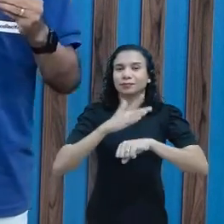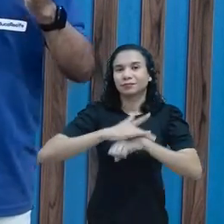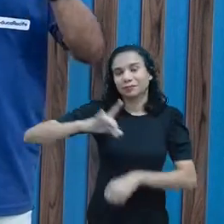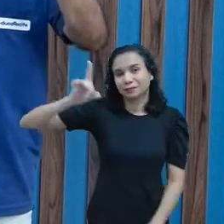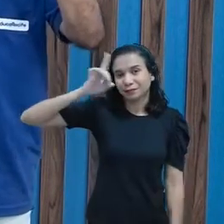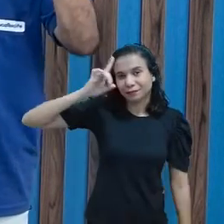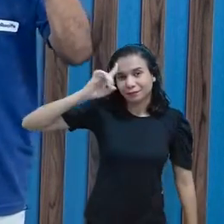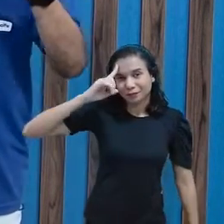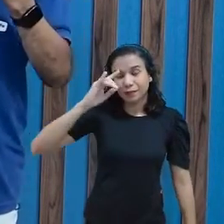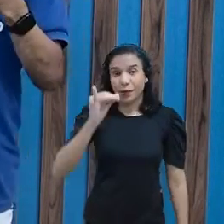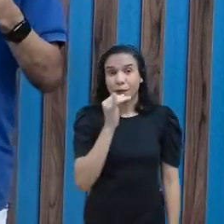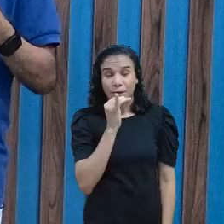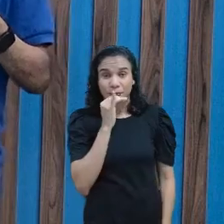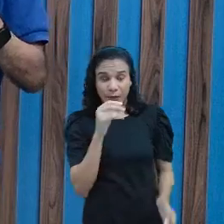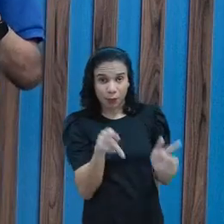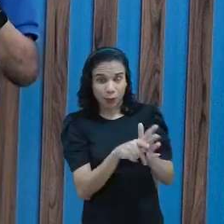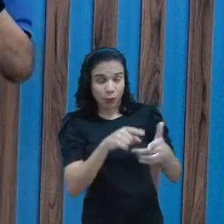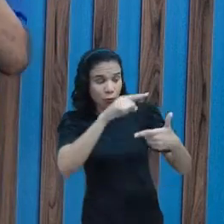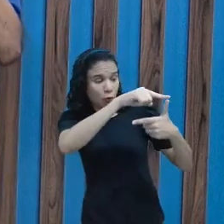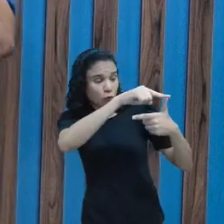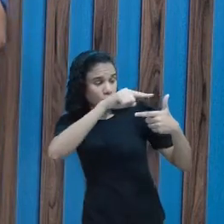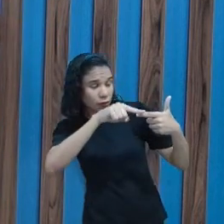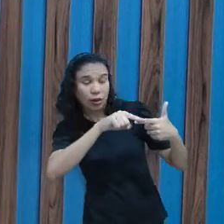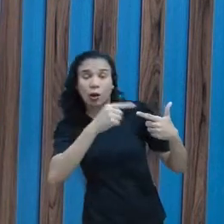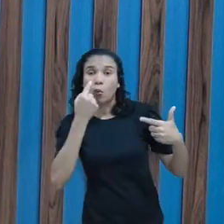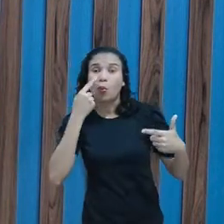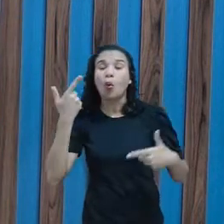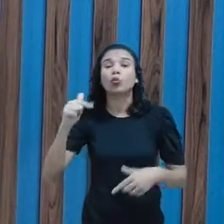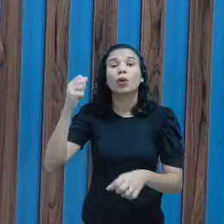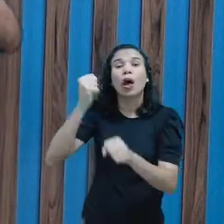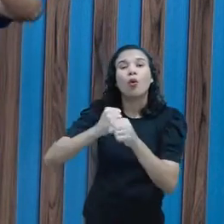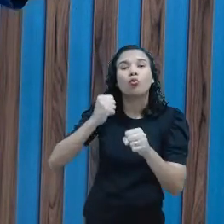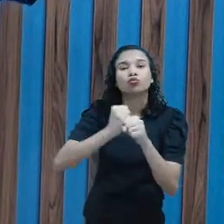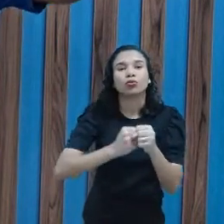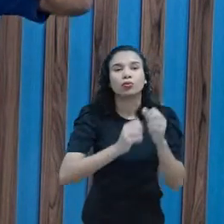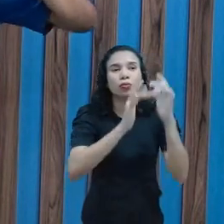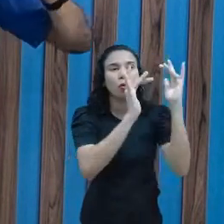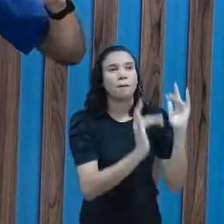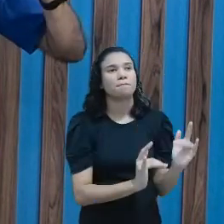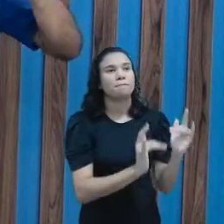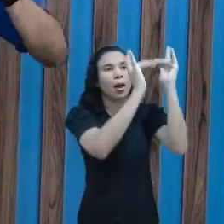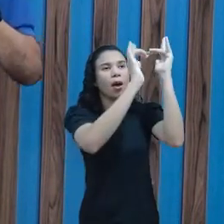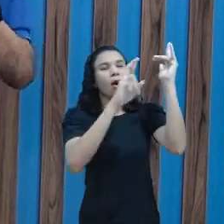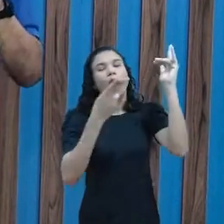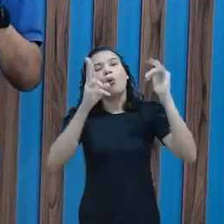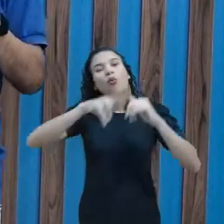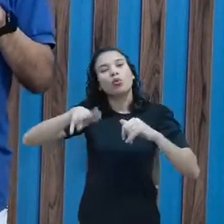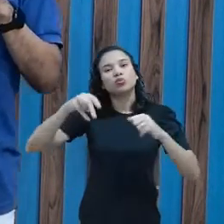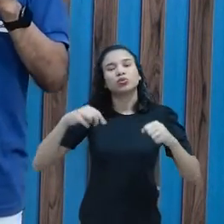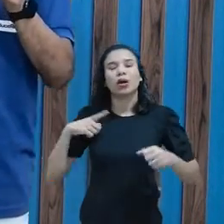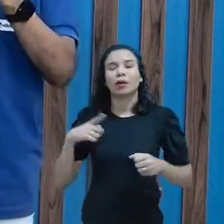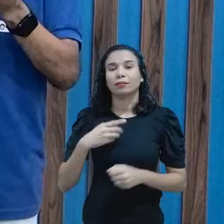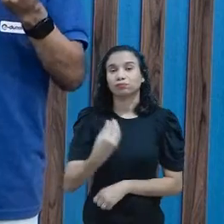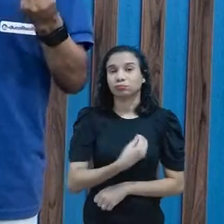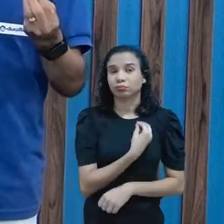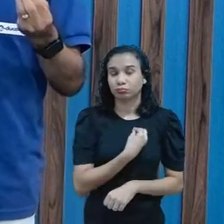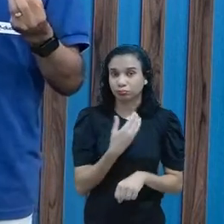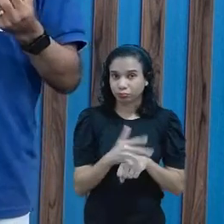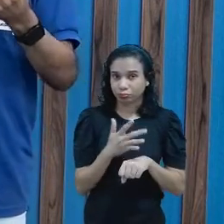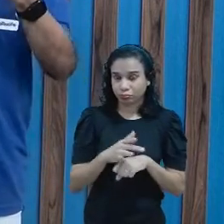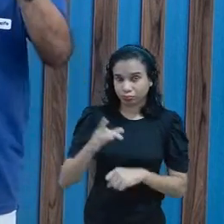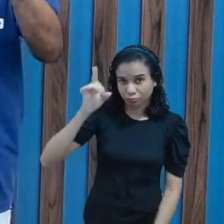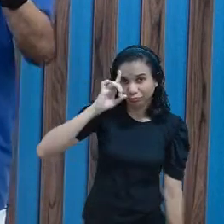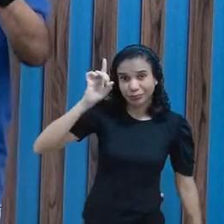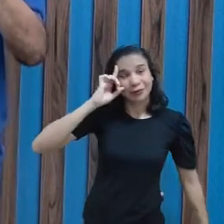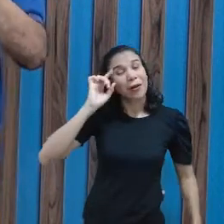exemplos, um do triângulo pitagórico e a outra da construção civil, ou quando vai usar uma escada no dia a dia, você já observa que tem que saber essa medida